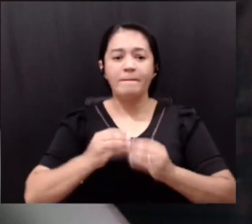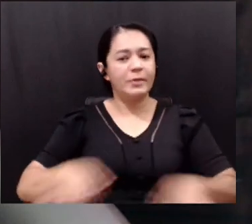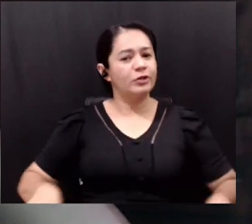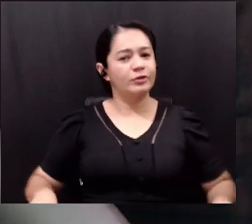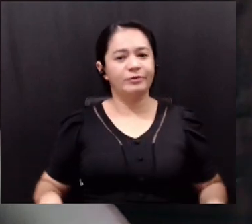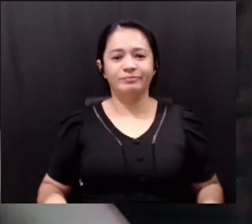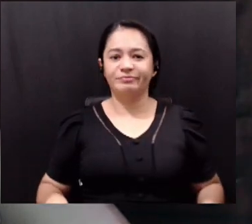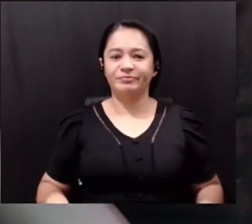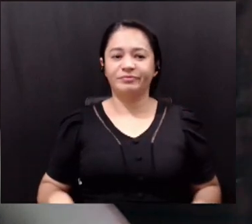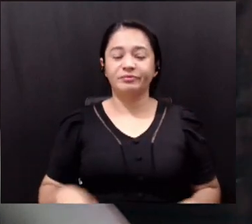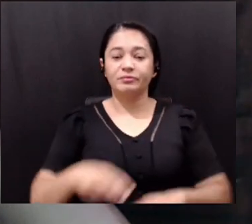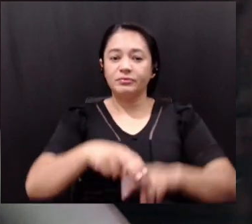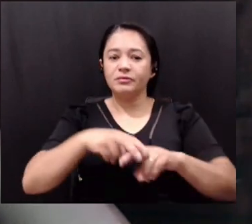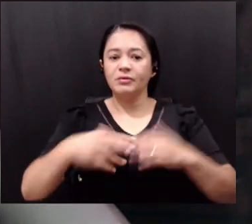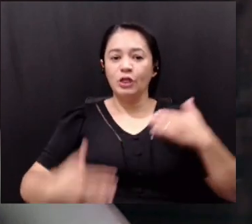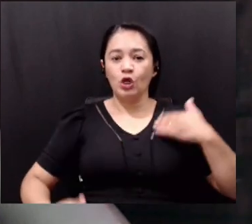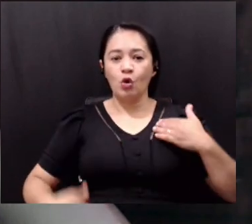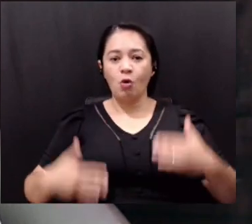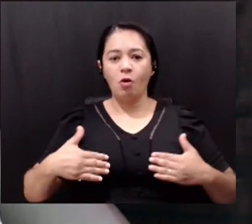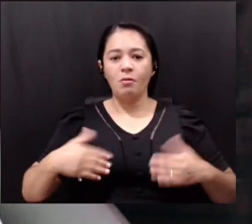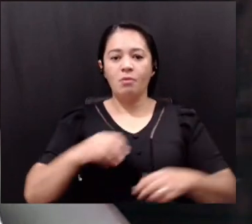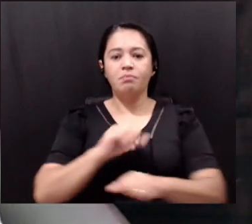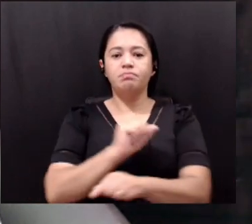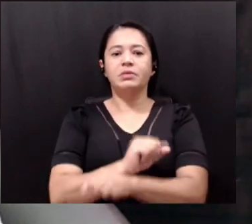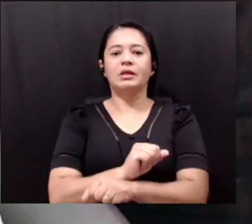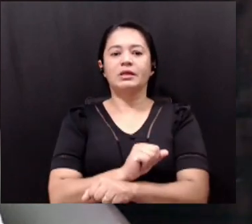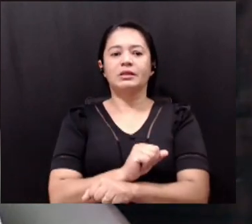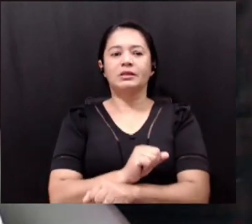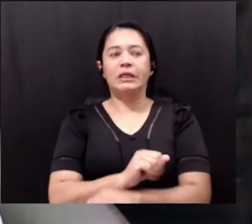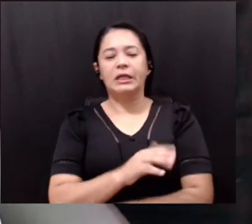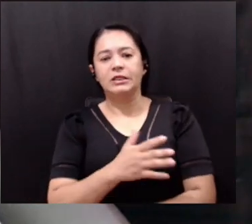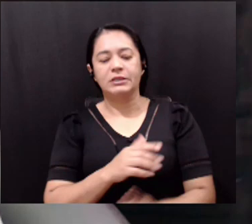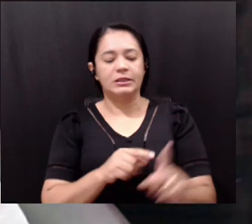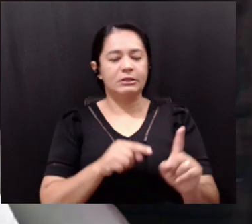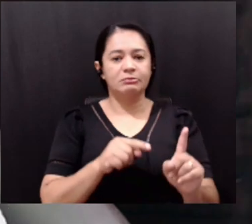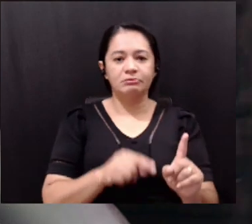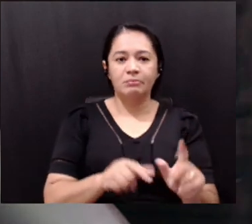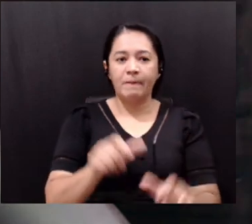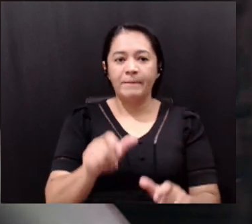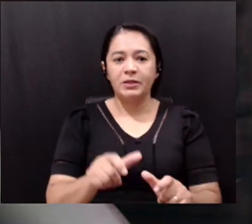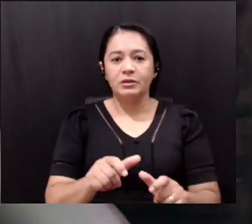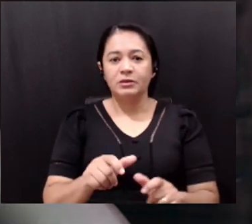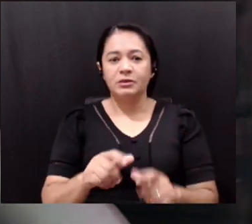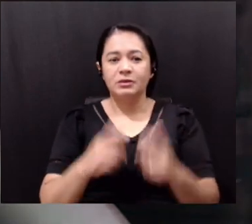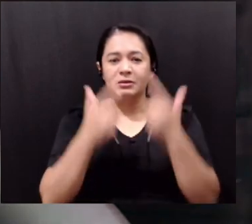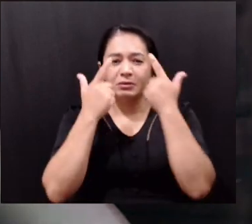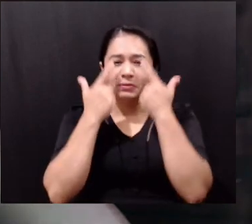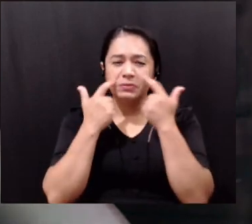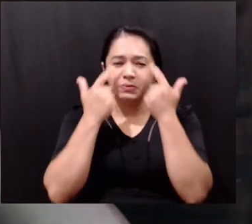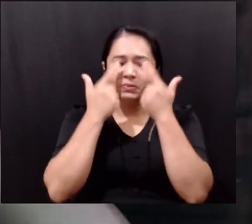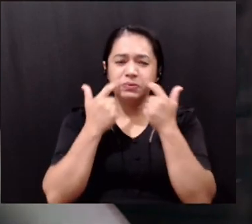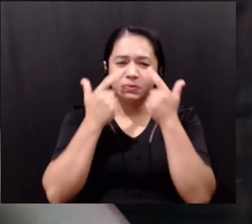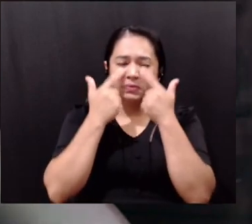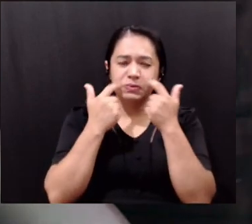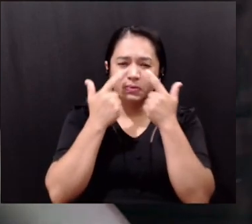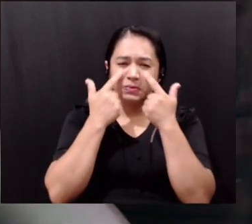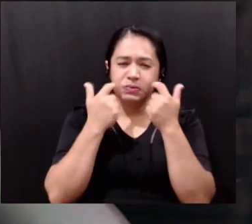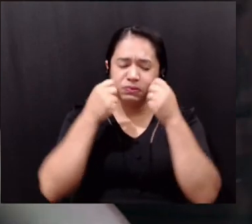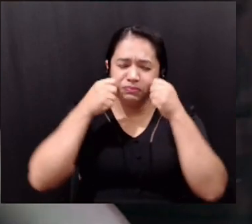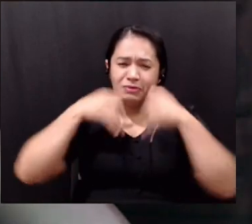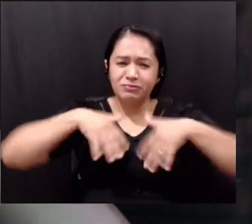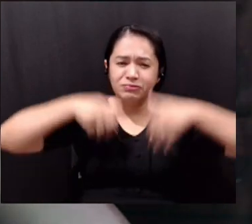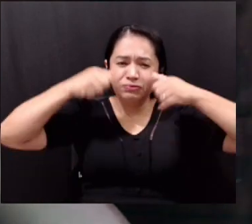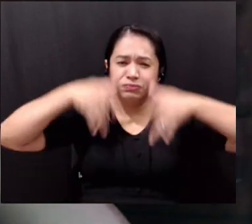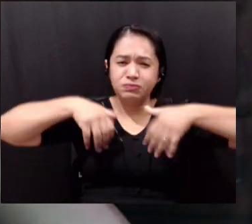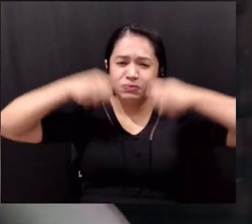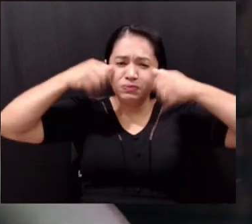corpo para. Então, são pessoas que às vezes têm ou uma crise de choro, desculpe, uma crise de choro muito intensa Uhum. e